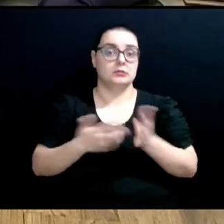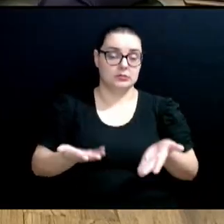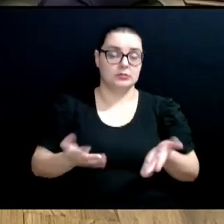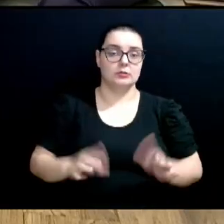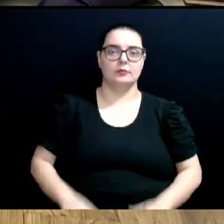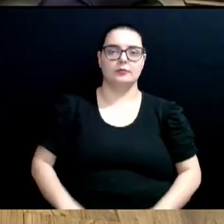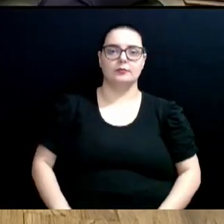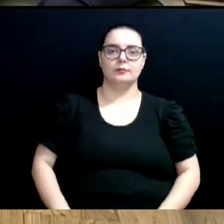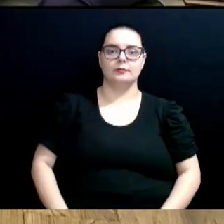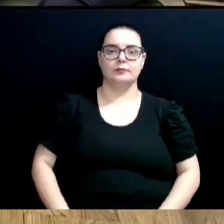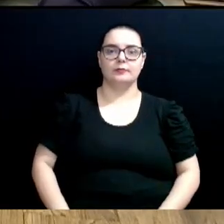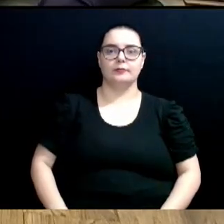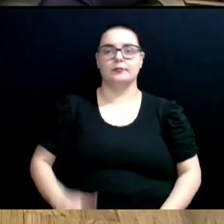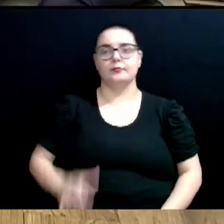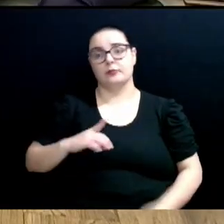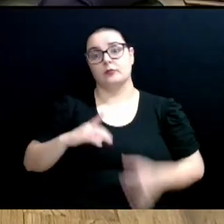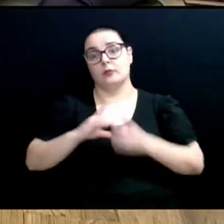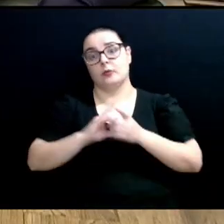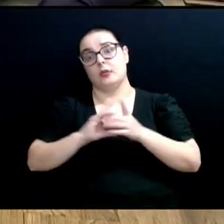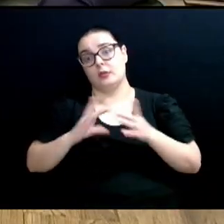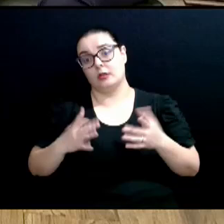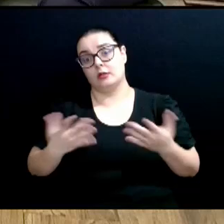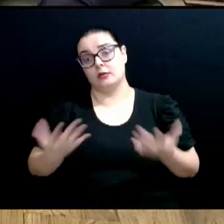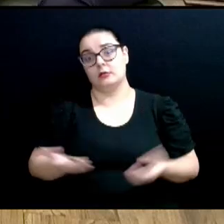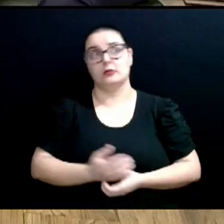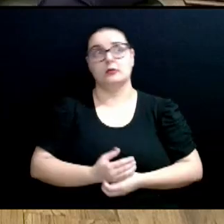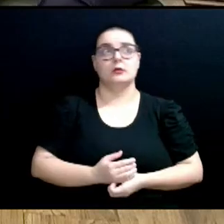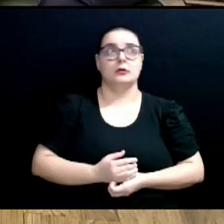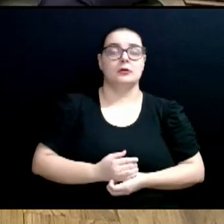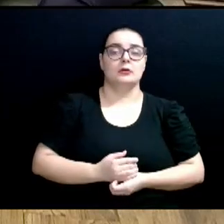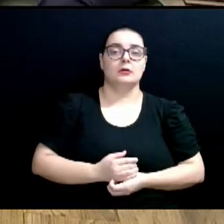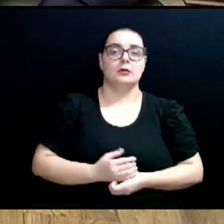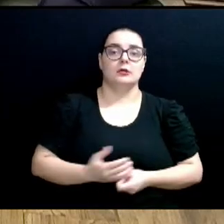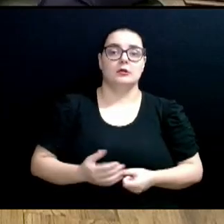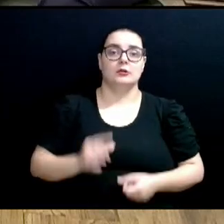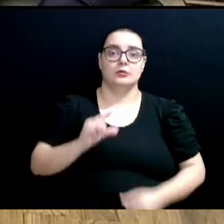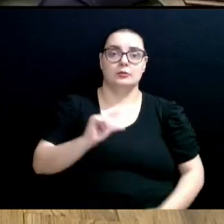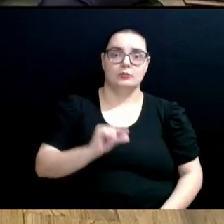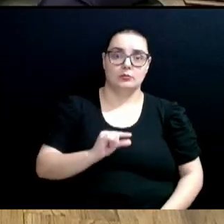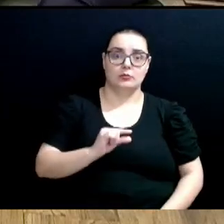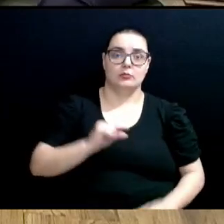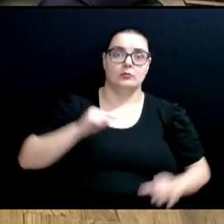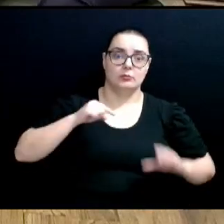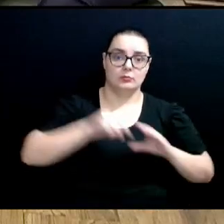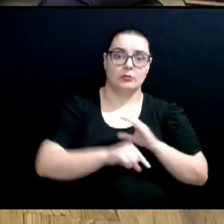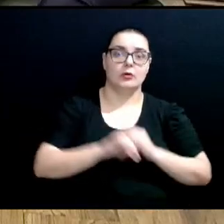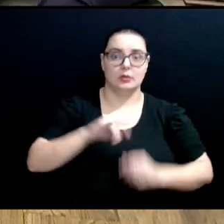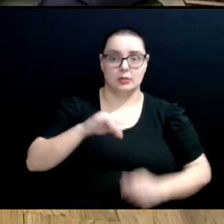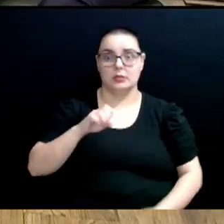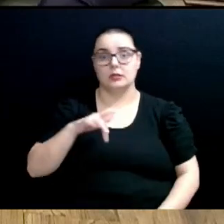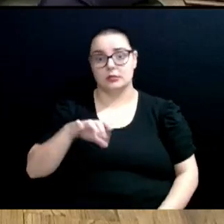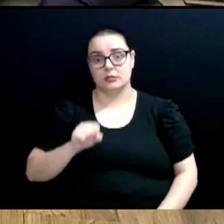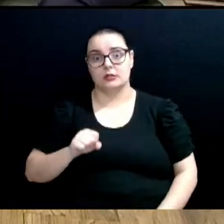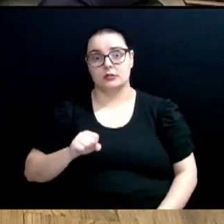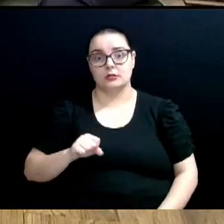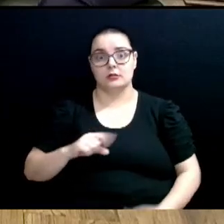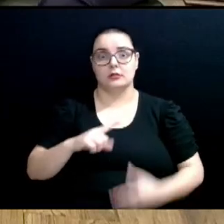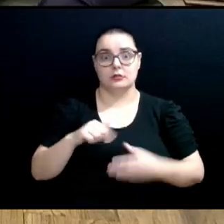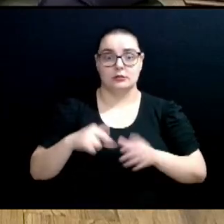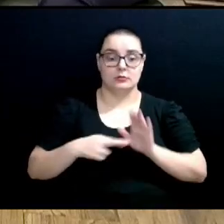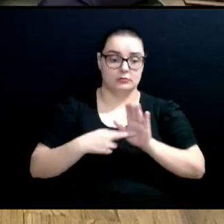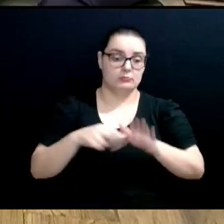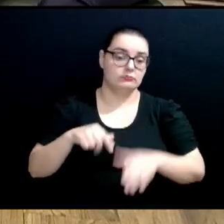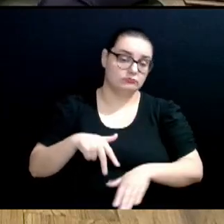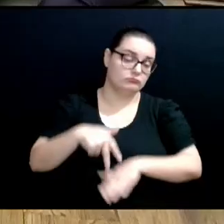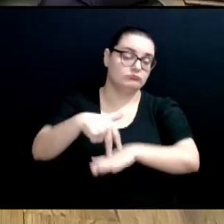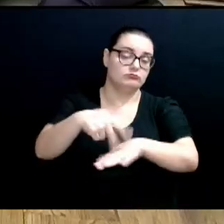existem democracias digamos, de baixa intensidade, em que você elege um determinado representante e é